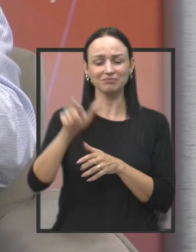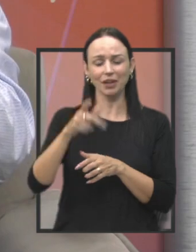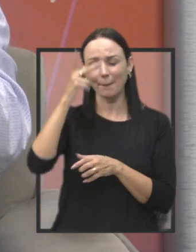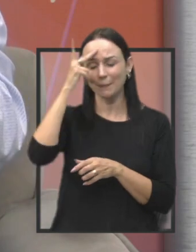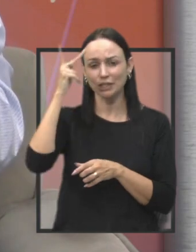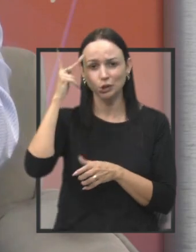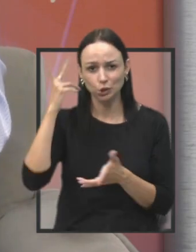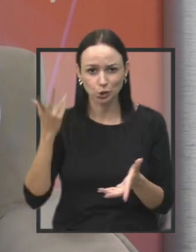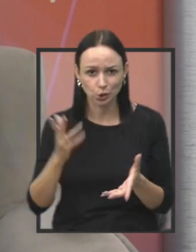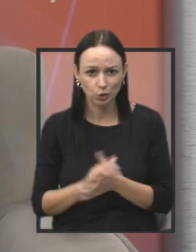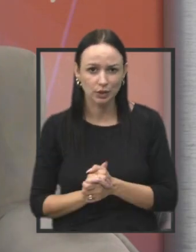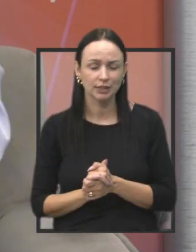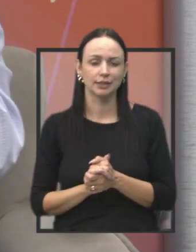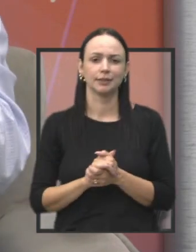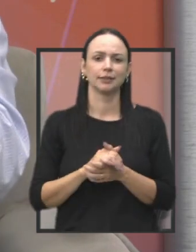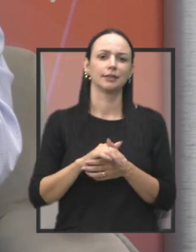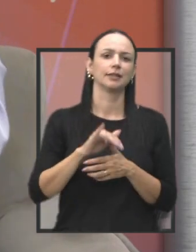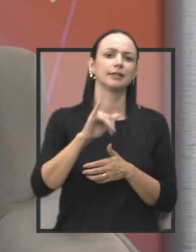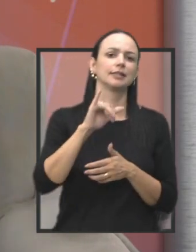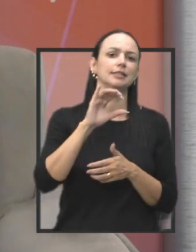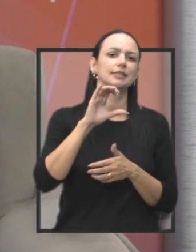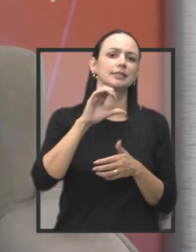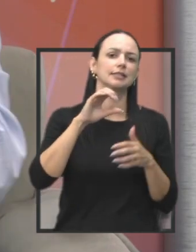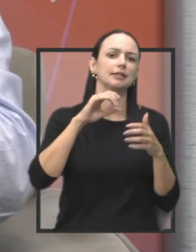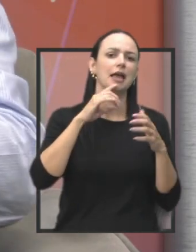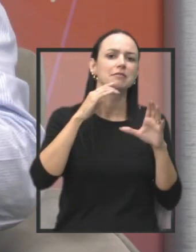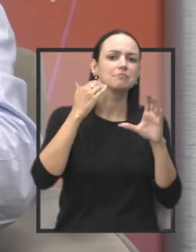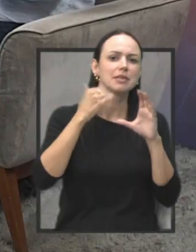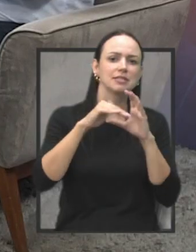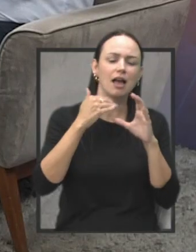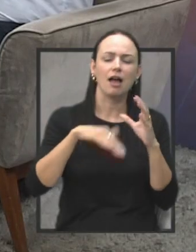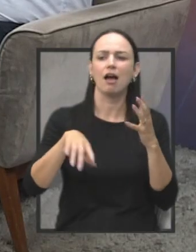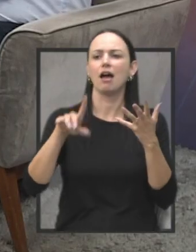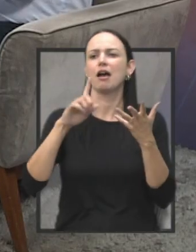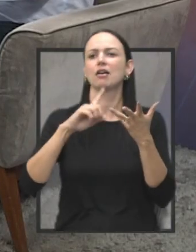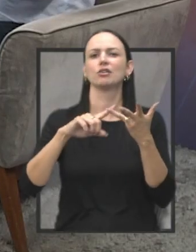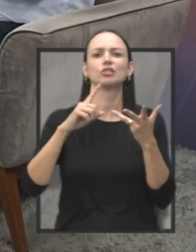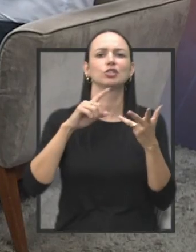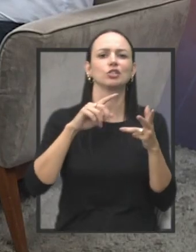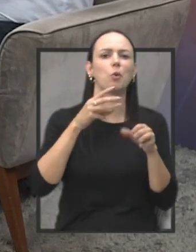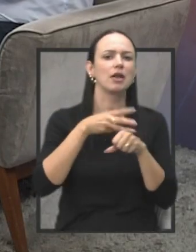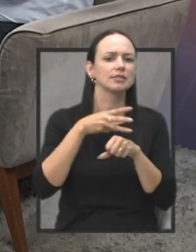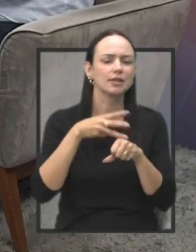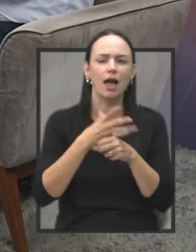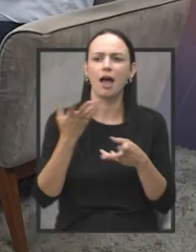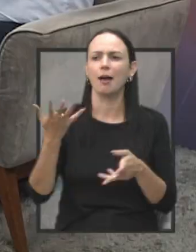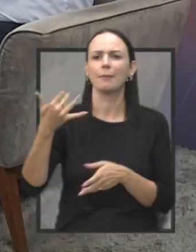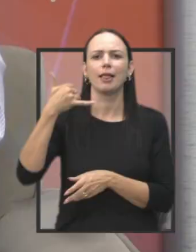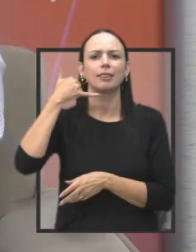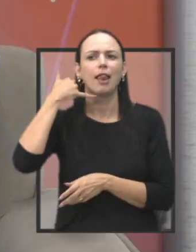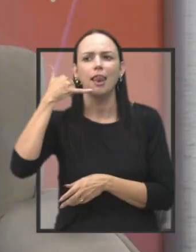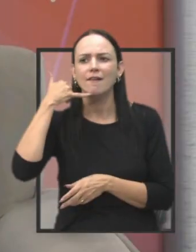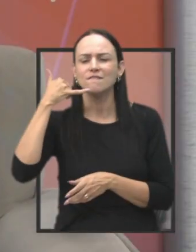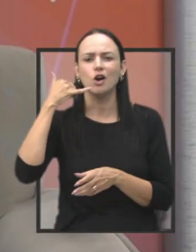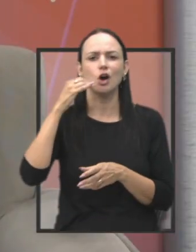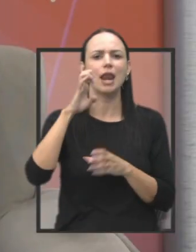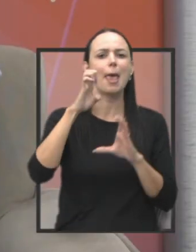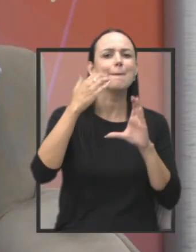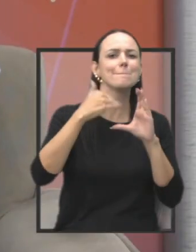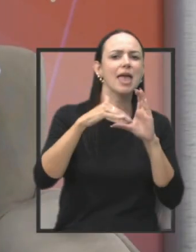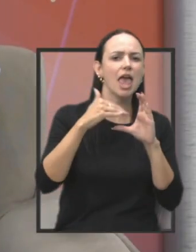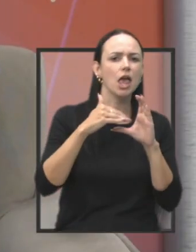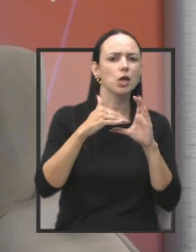Então, por SMS, por WhatsApp, telefone, por e-mail,